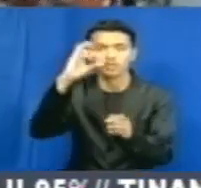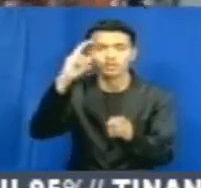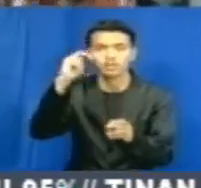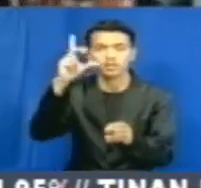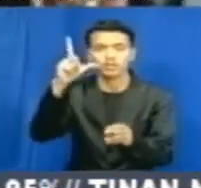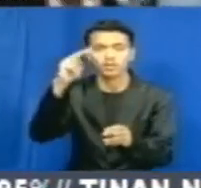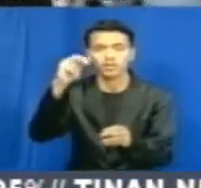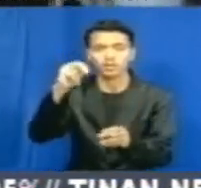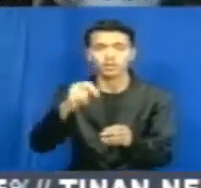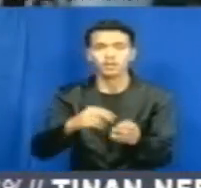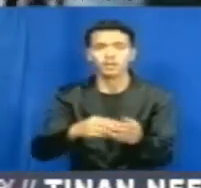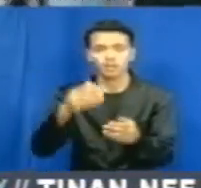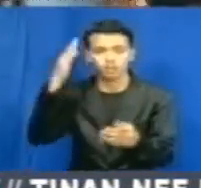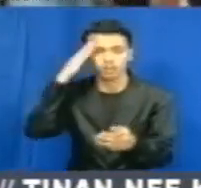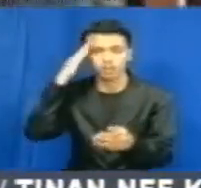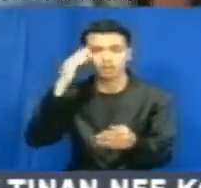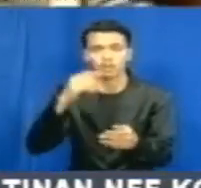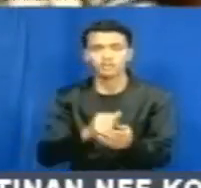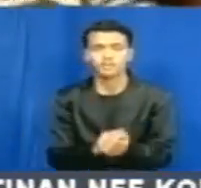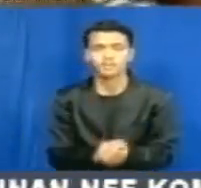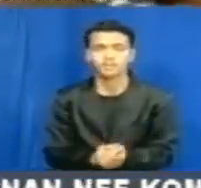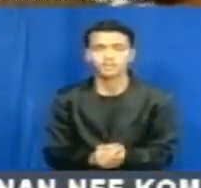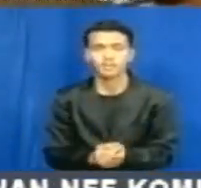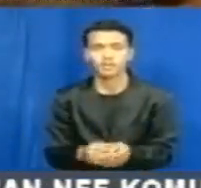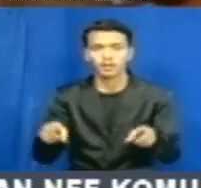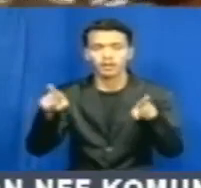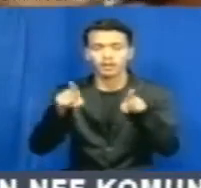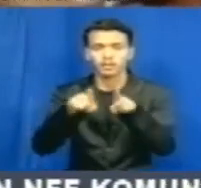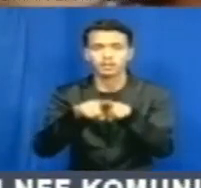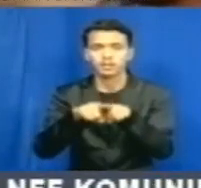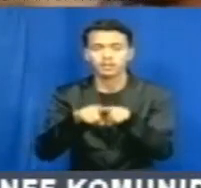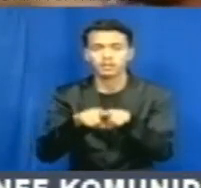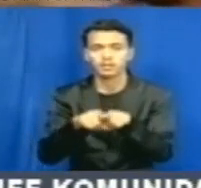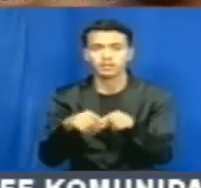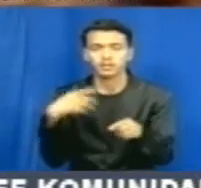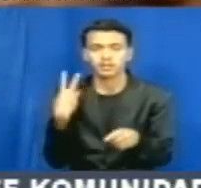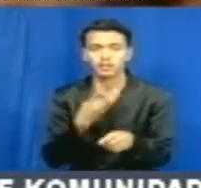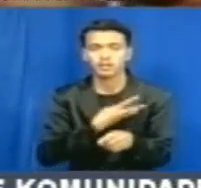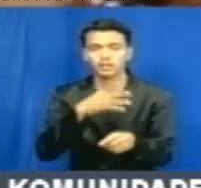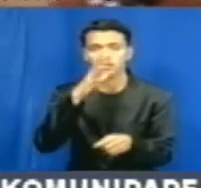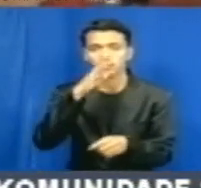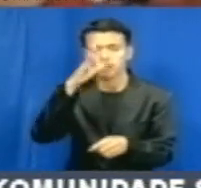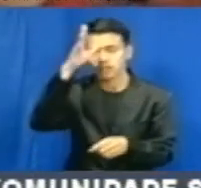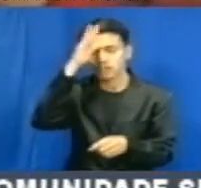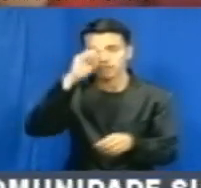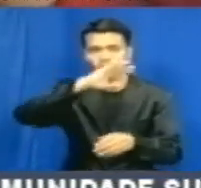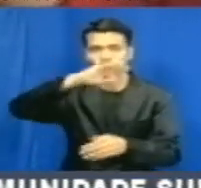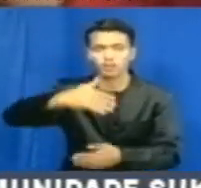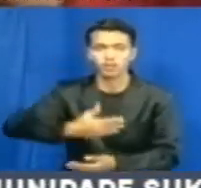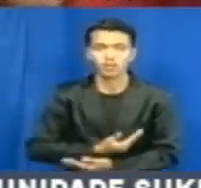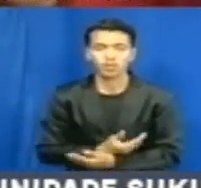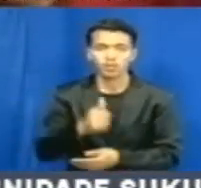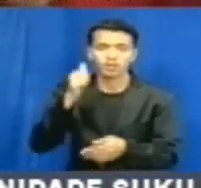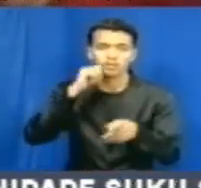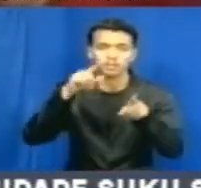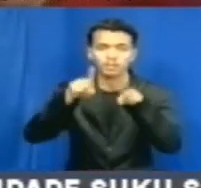Nacional, ato reconhece ida ne. Manesang família, itene inan aman, oang, bing